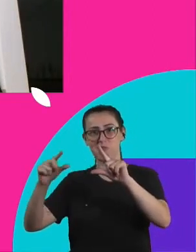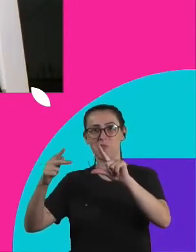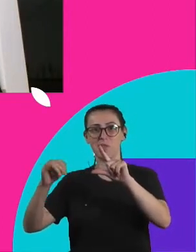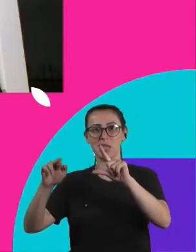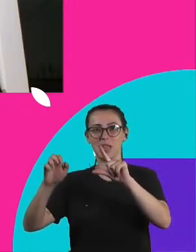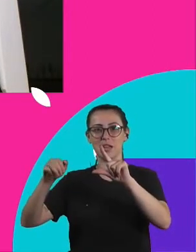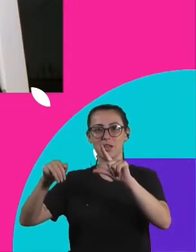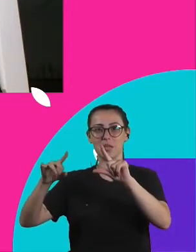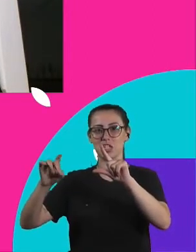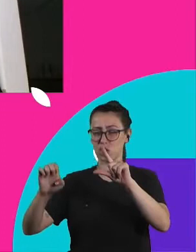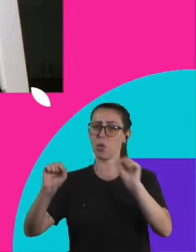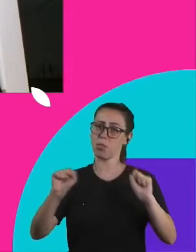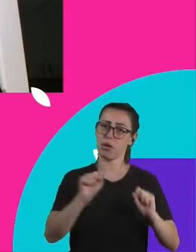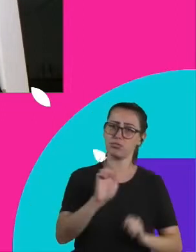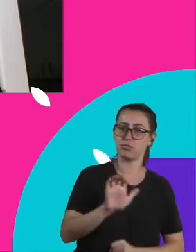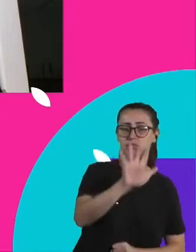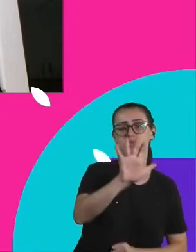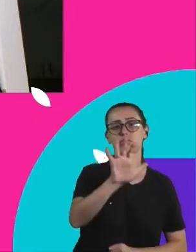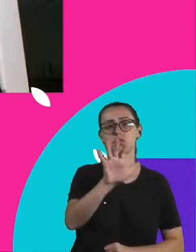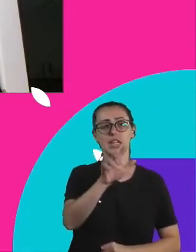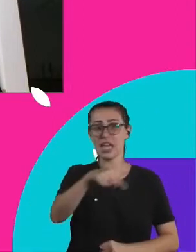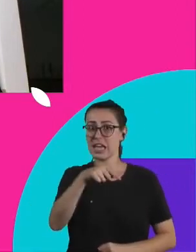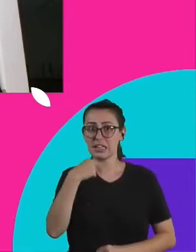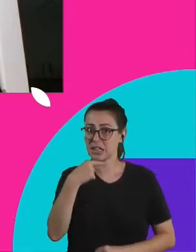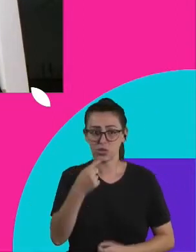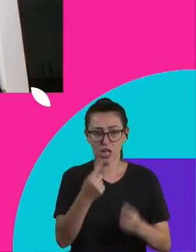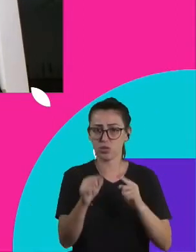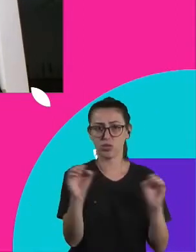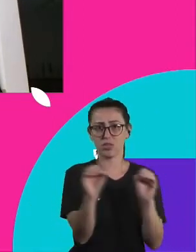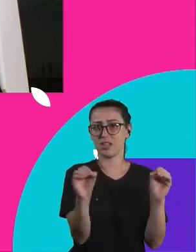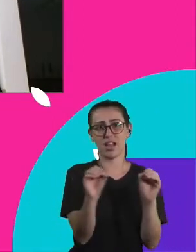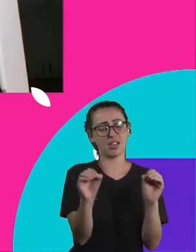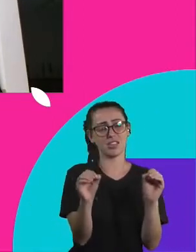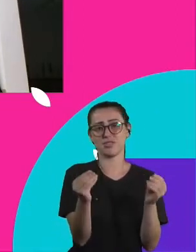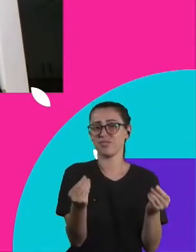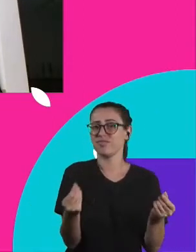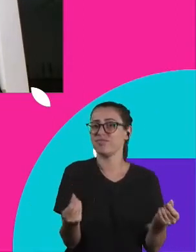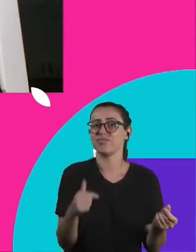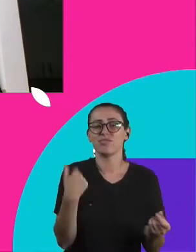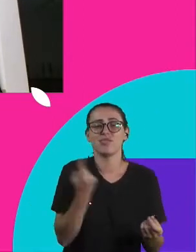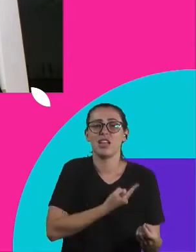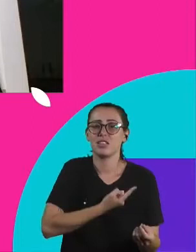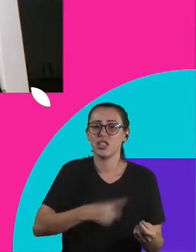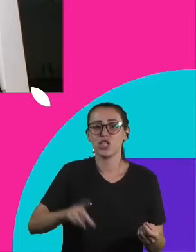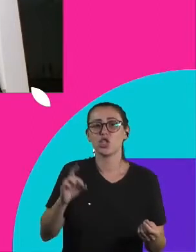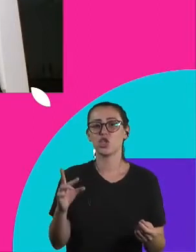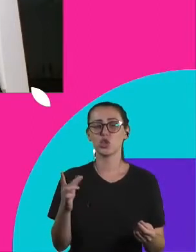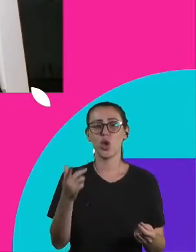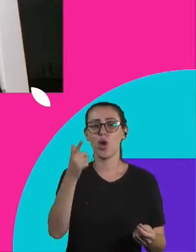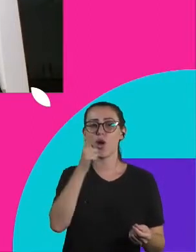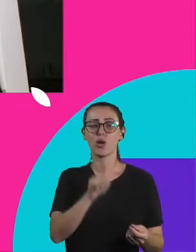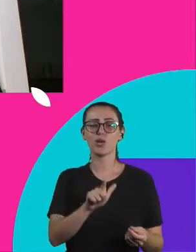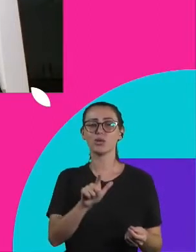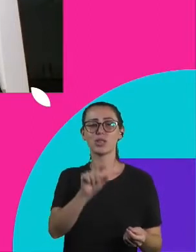são coisas diferentes, não se desenvolver, a gente vai acabar, na verdade, só aumentando a